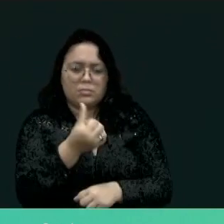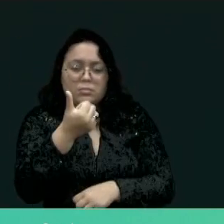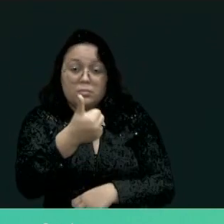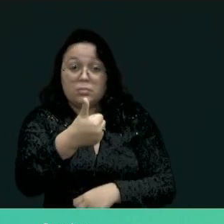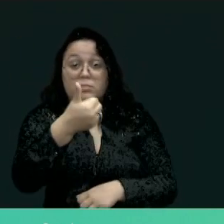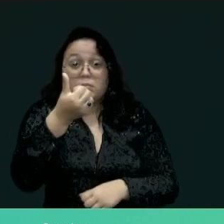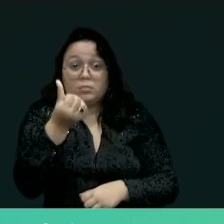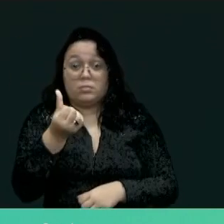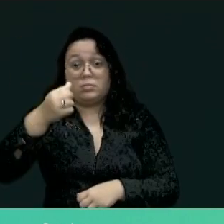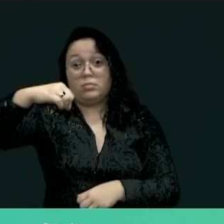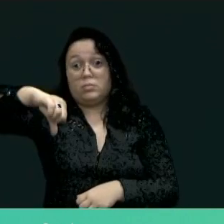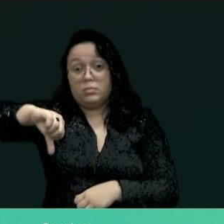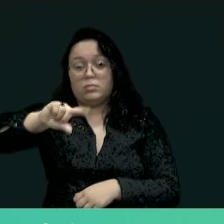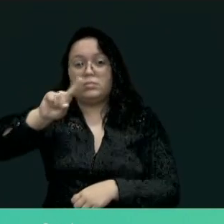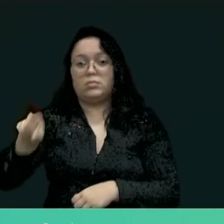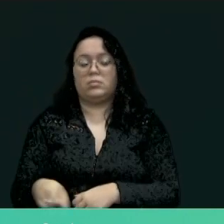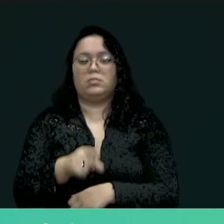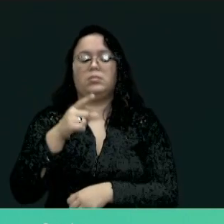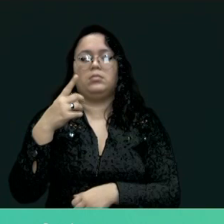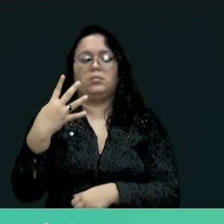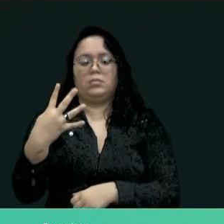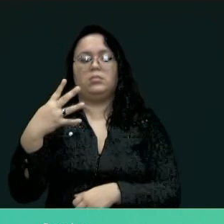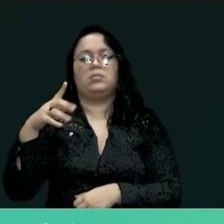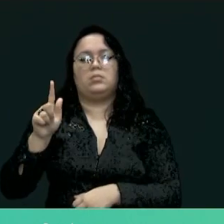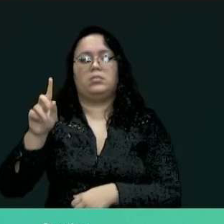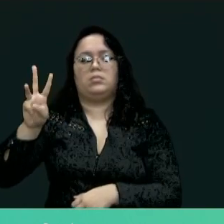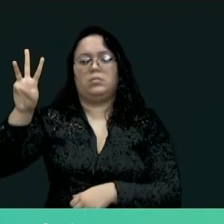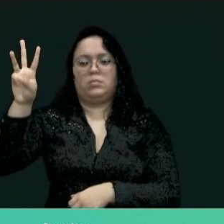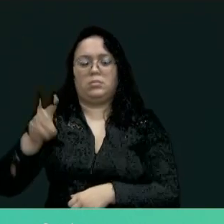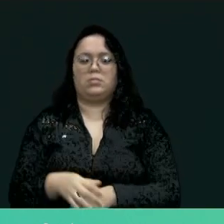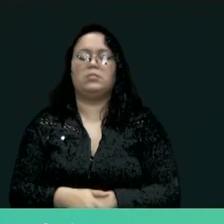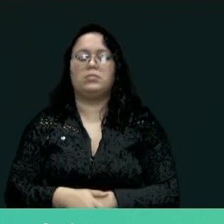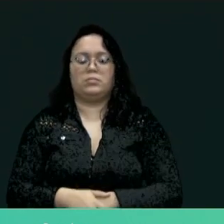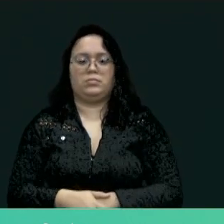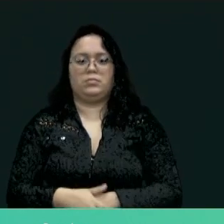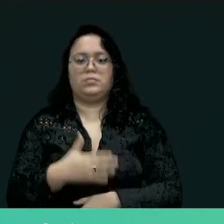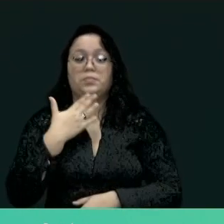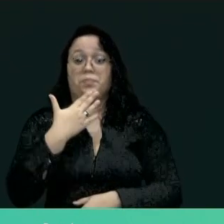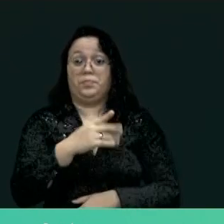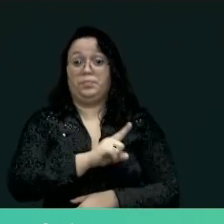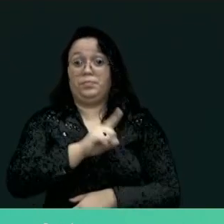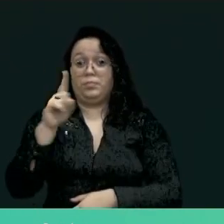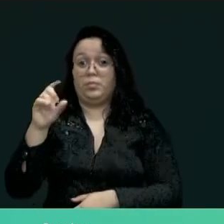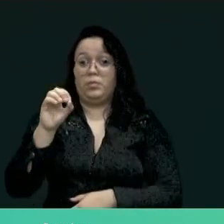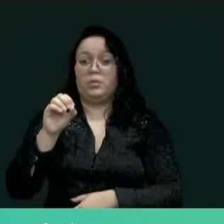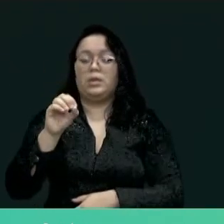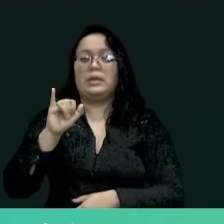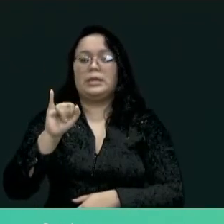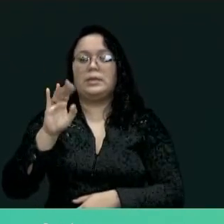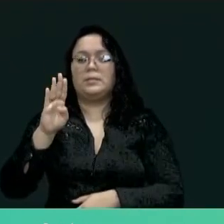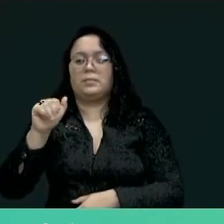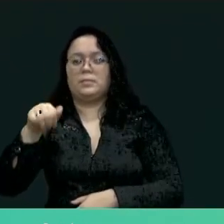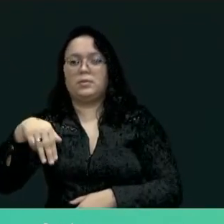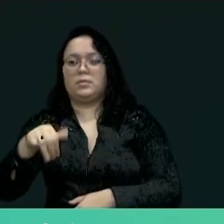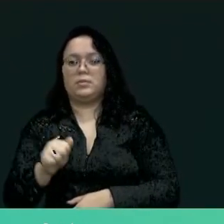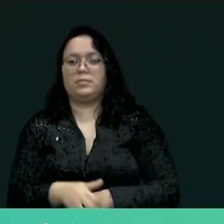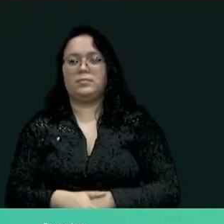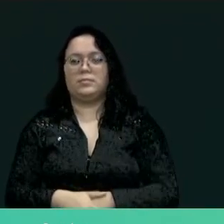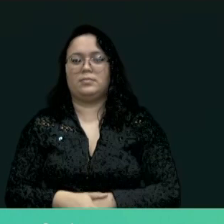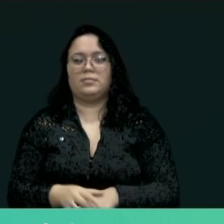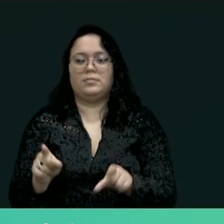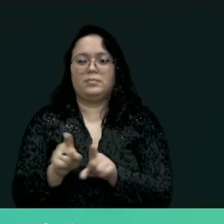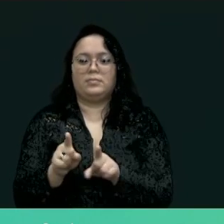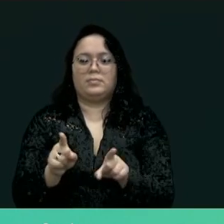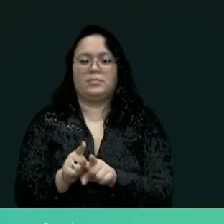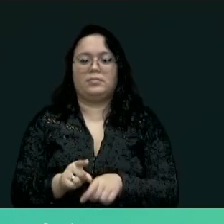169,4 gigawatts de projetos com pedido de licenciamento no IBAMA. Isso mostra a potencialidade do